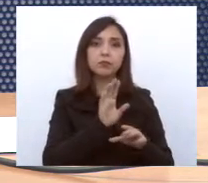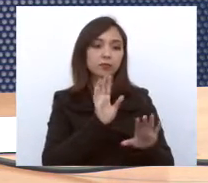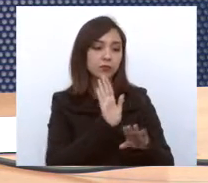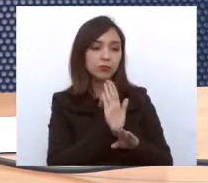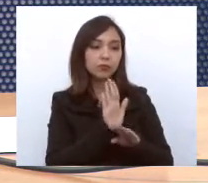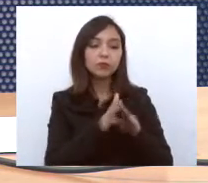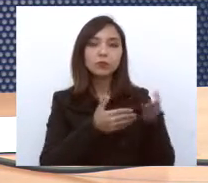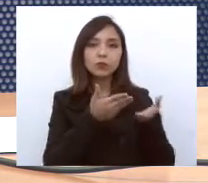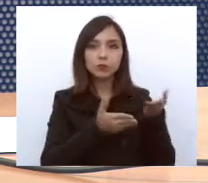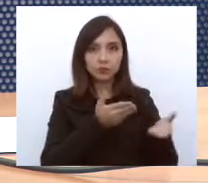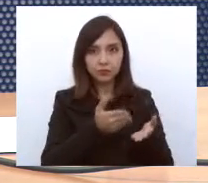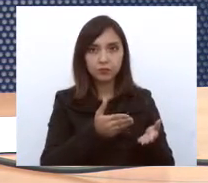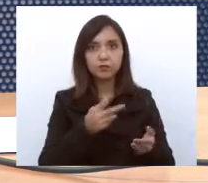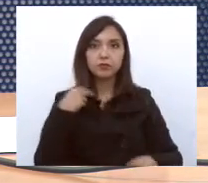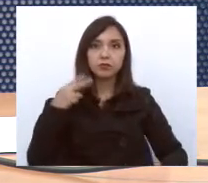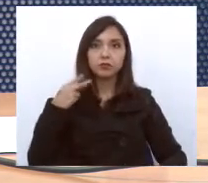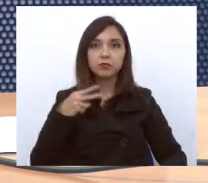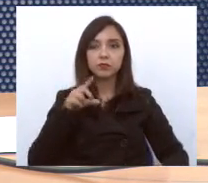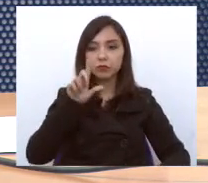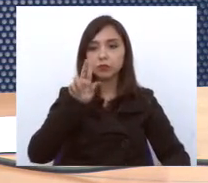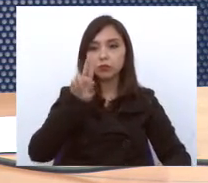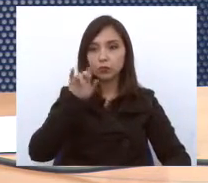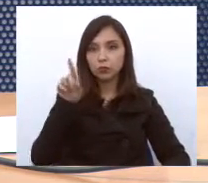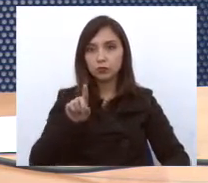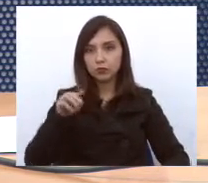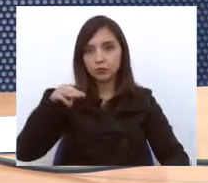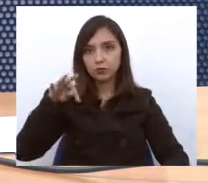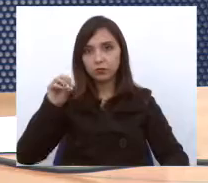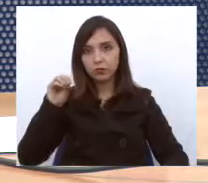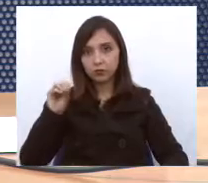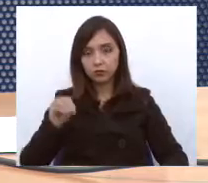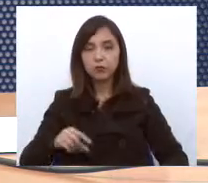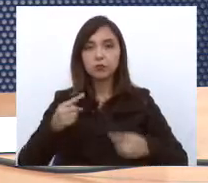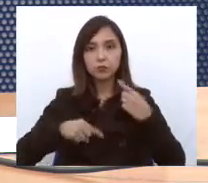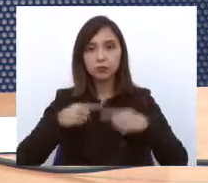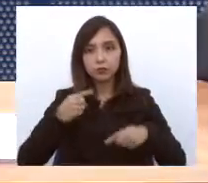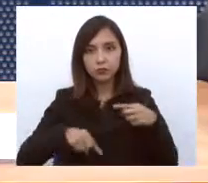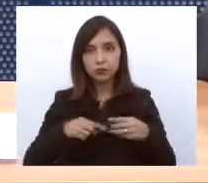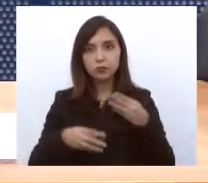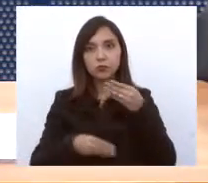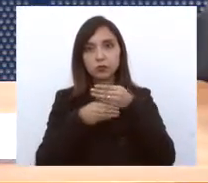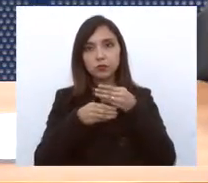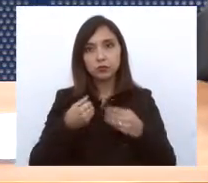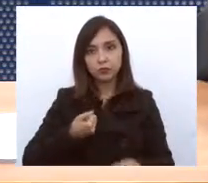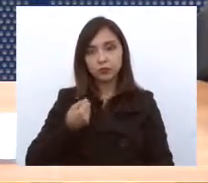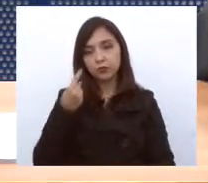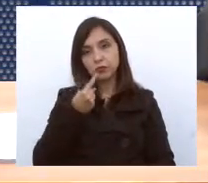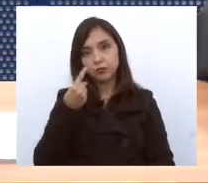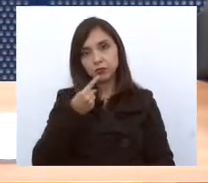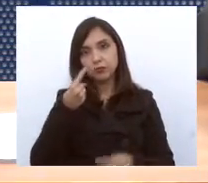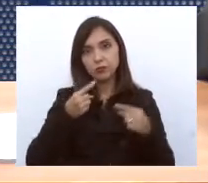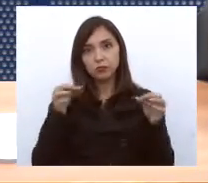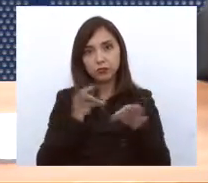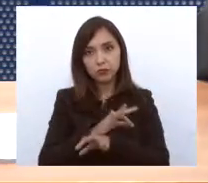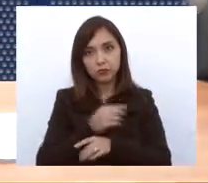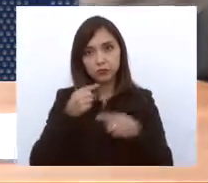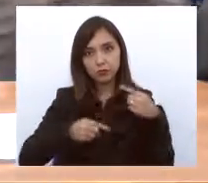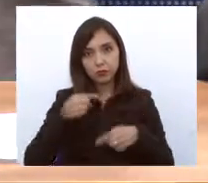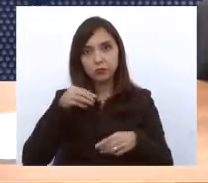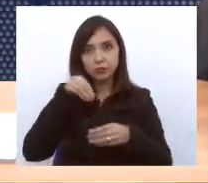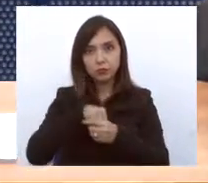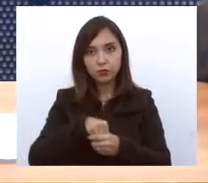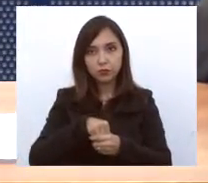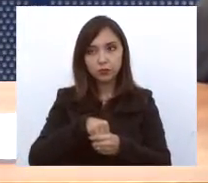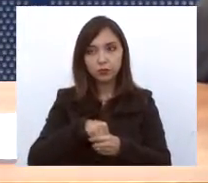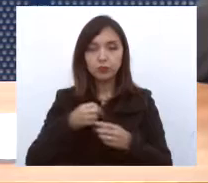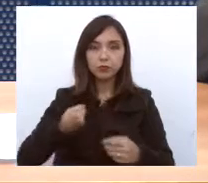Animais. Autor, vereador Luiz Mato Grosso. Em discussão, projeto substitutivo número 1. Encerrada a discussão. Em votação,